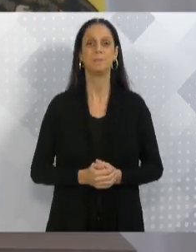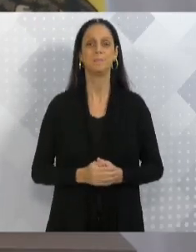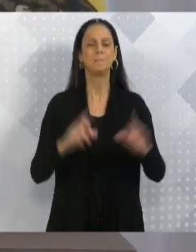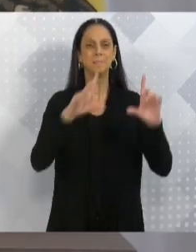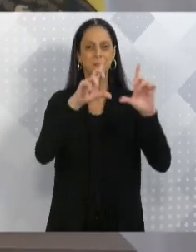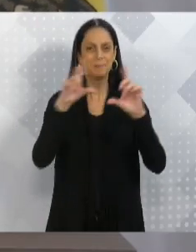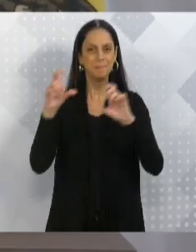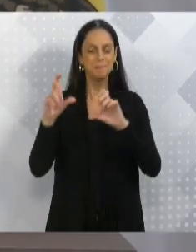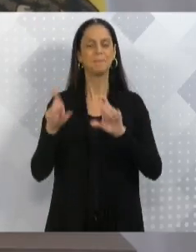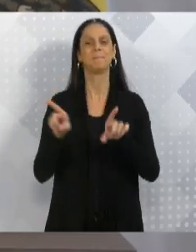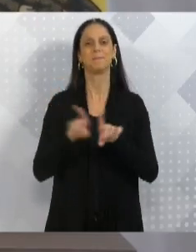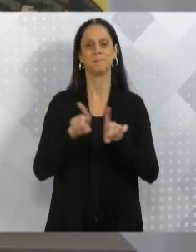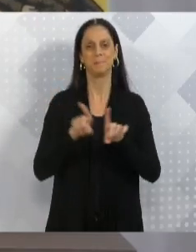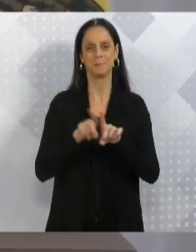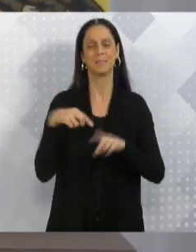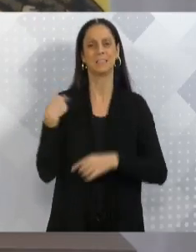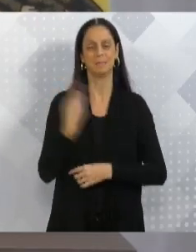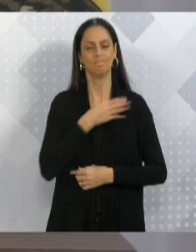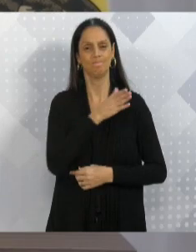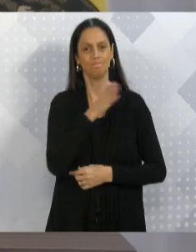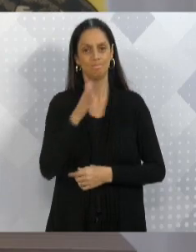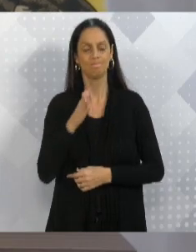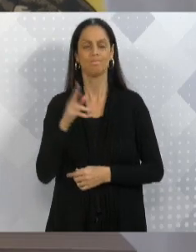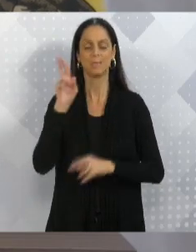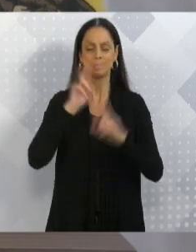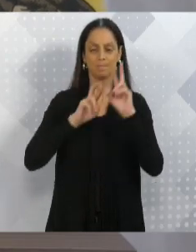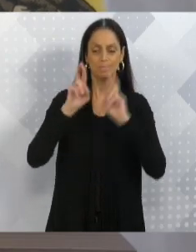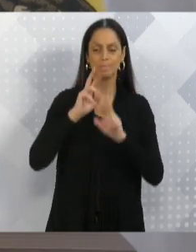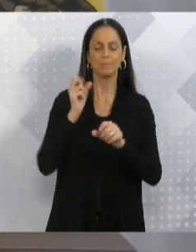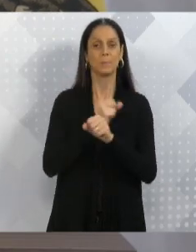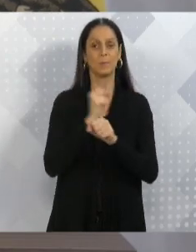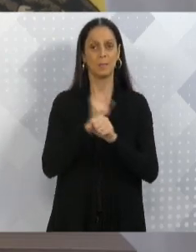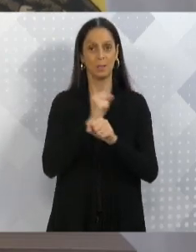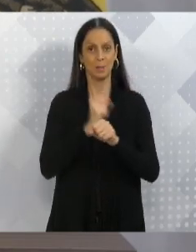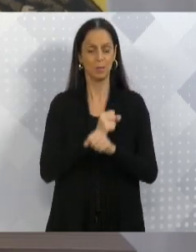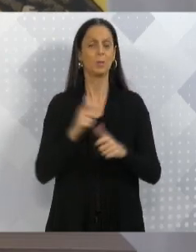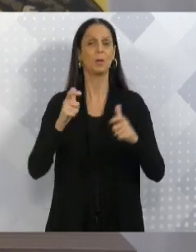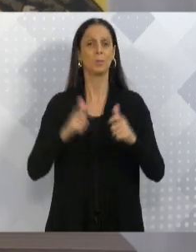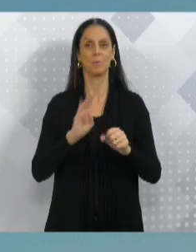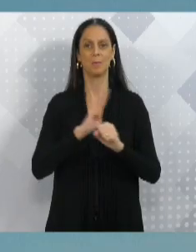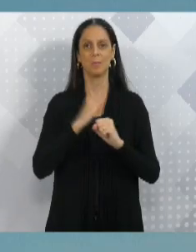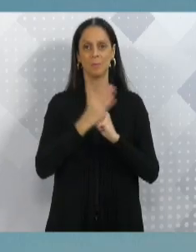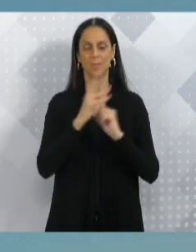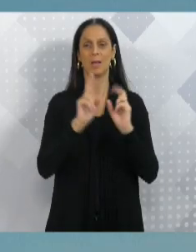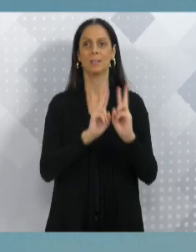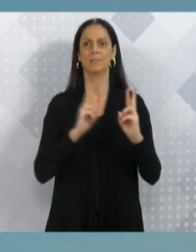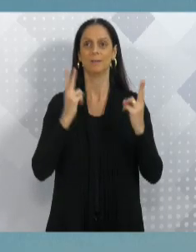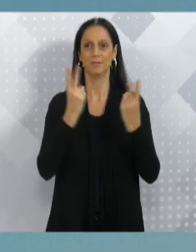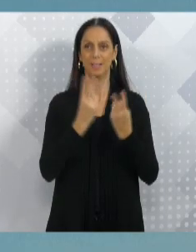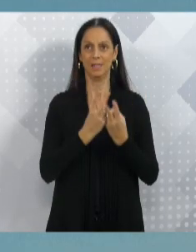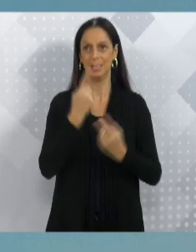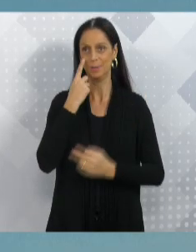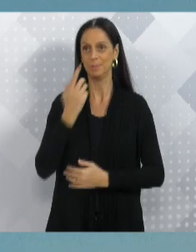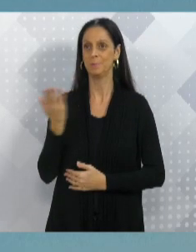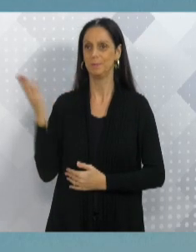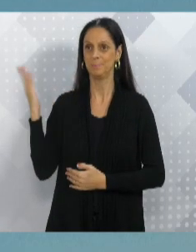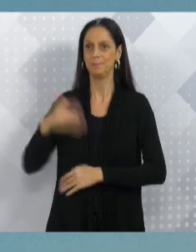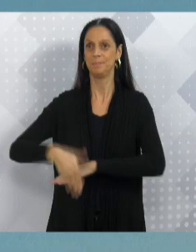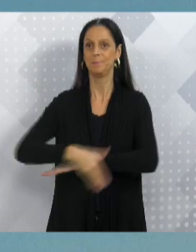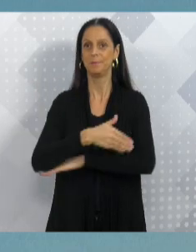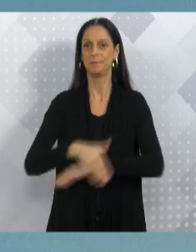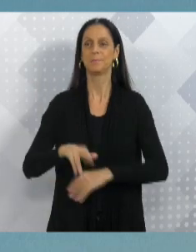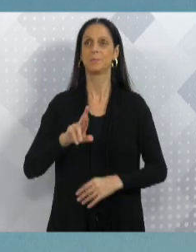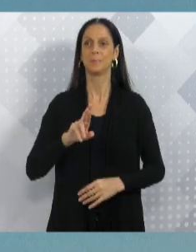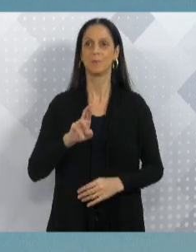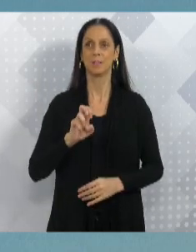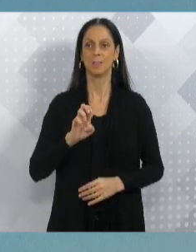de fiscalização das obras lá no Morro do Encano, na Velha Central, final da Rua José Reuter ali. Estamos aí fiscalizando essa obra, uma obra que realmente